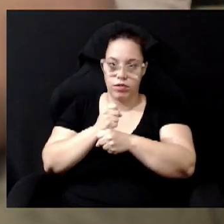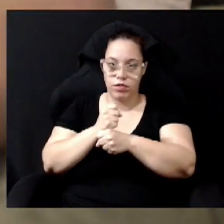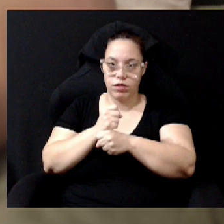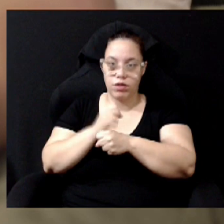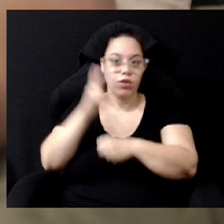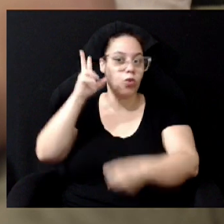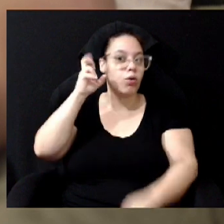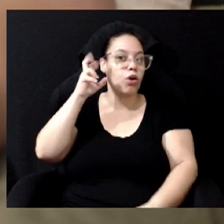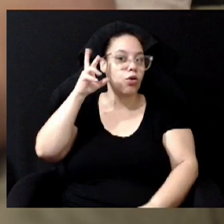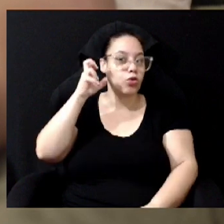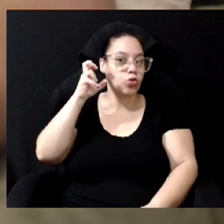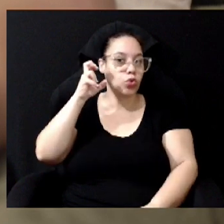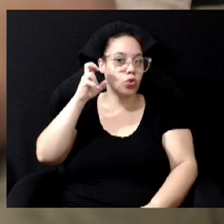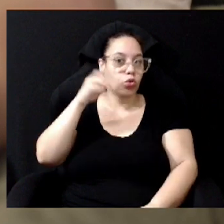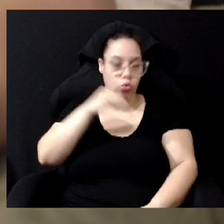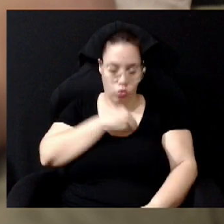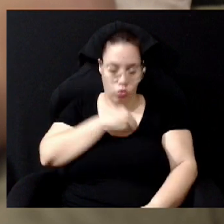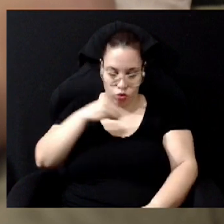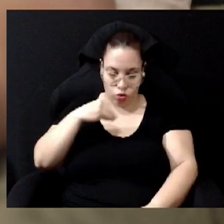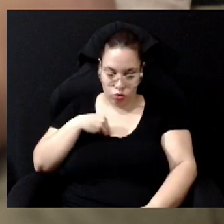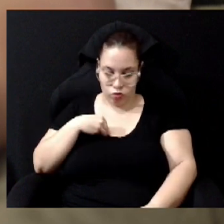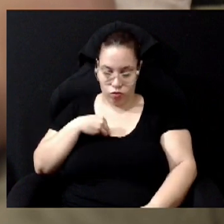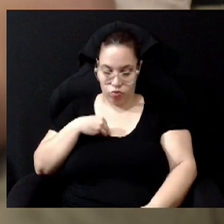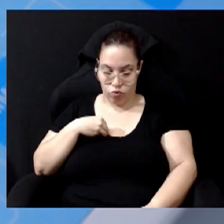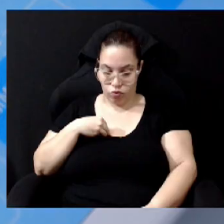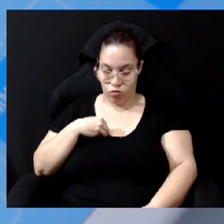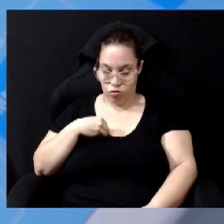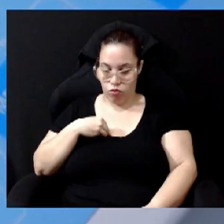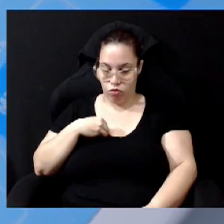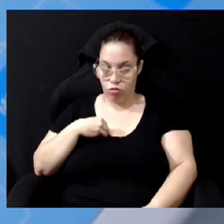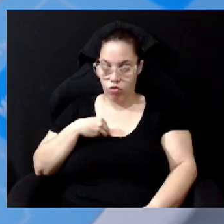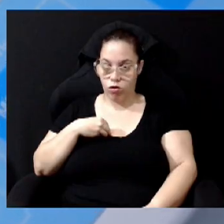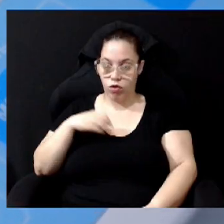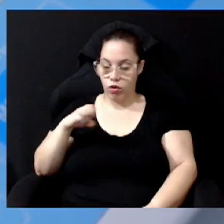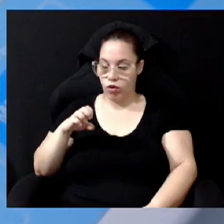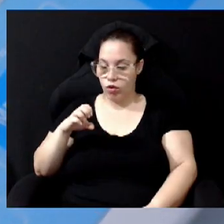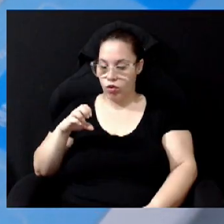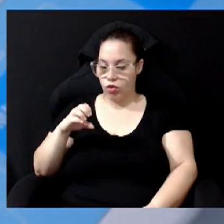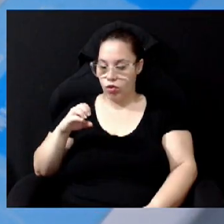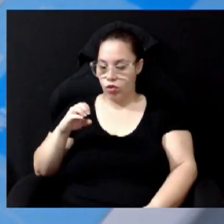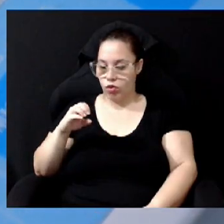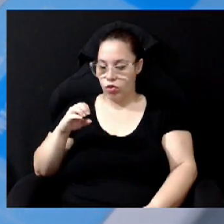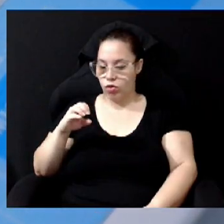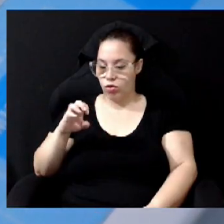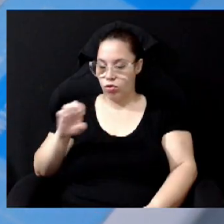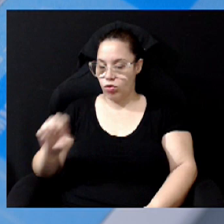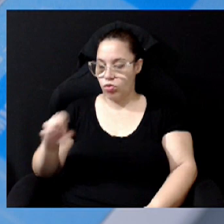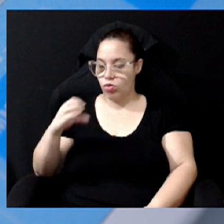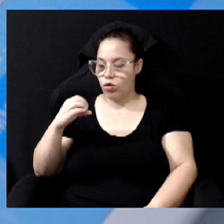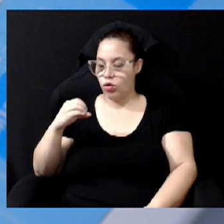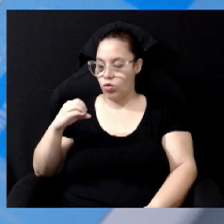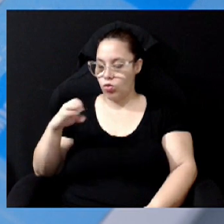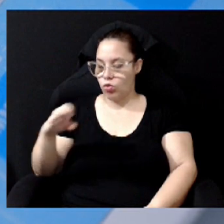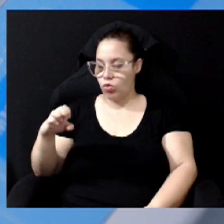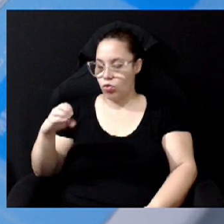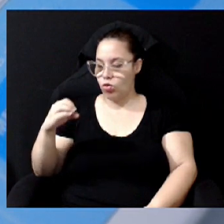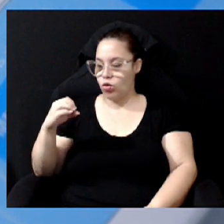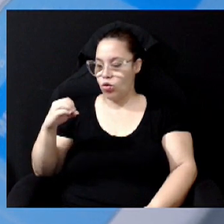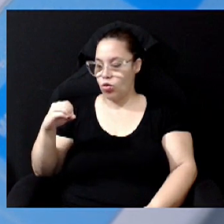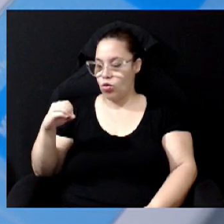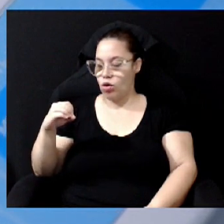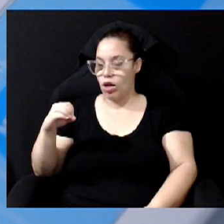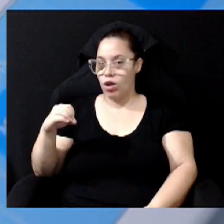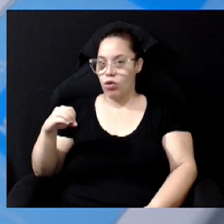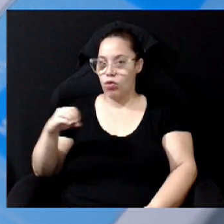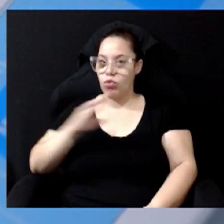no exame físico, no consultório, e um ecocardiograma, pode fazer o diagnóstico, afastar ou confirmar o diagnóstico de uma